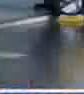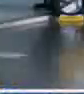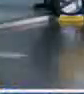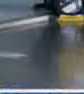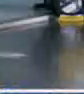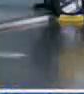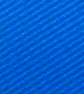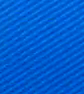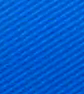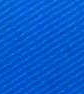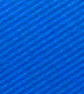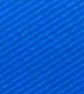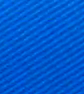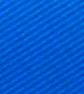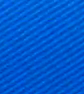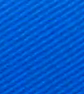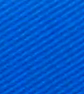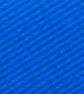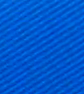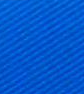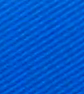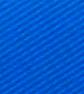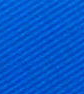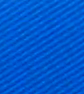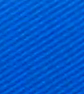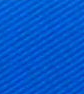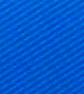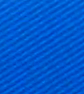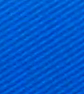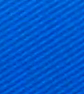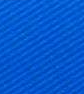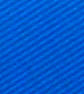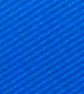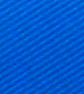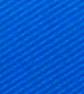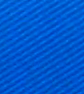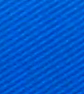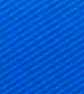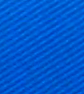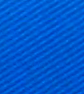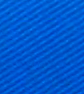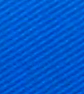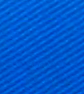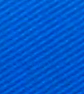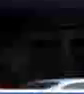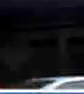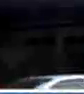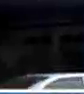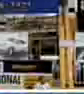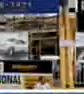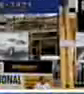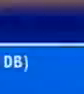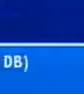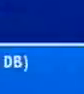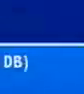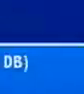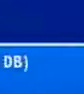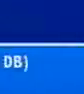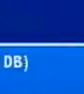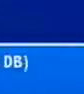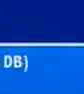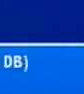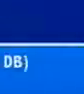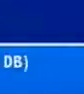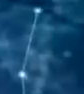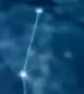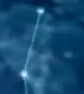a super promoção. Pneu Pirelli Scorpion, aro 16 à vista, R$550. No débito ou no dinheiro. Duas lojas, Cachoeirinha e